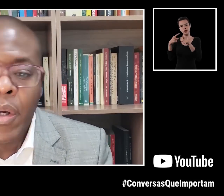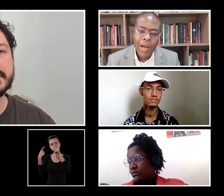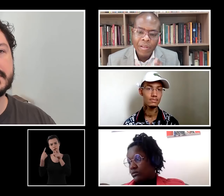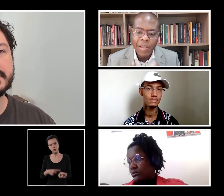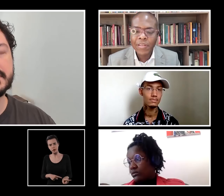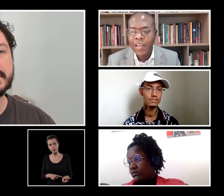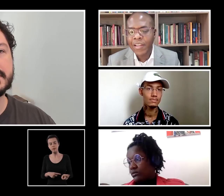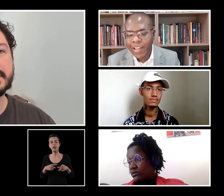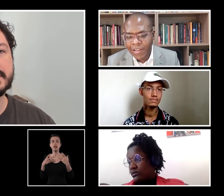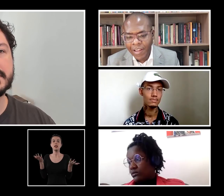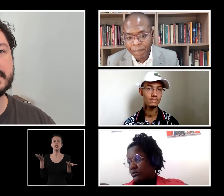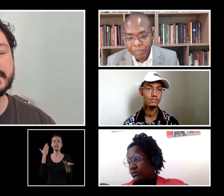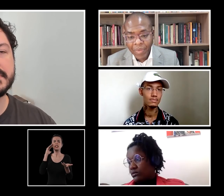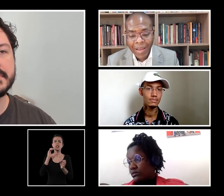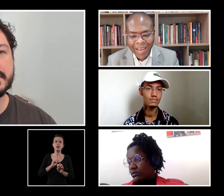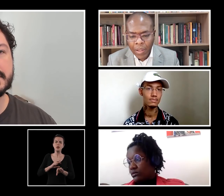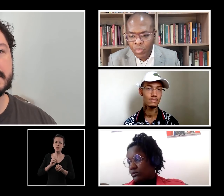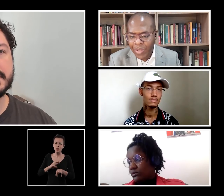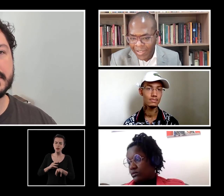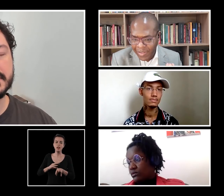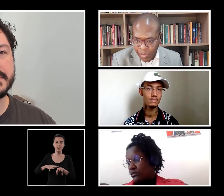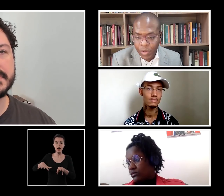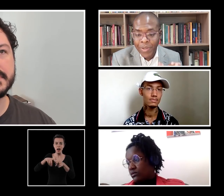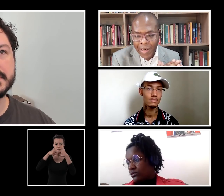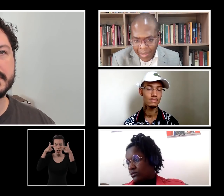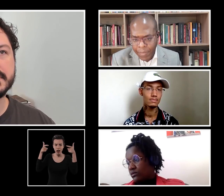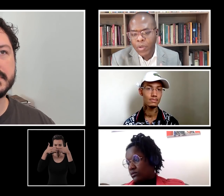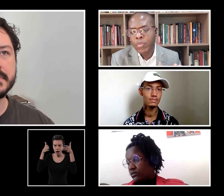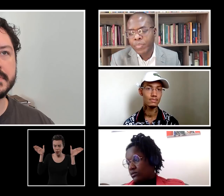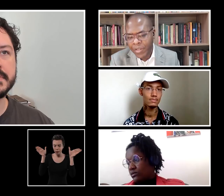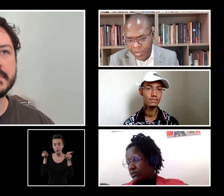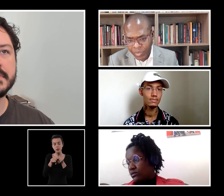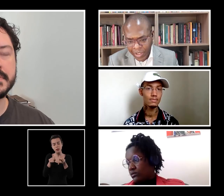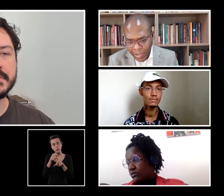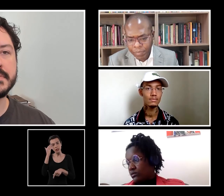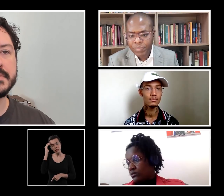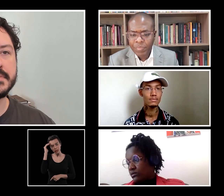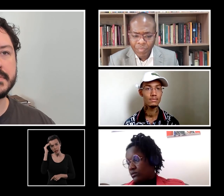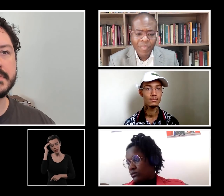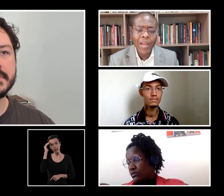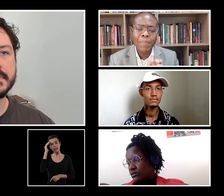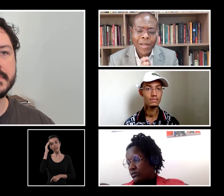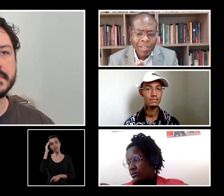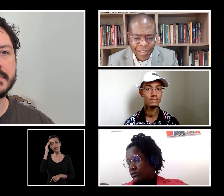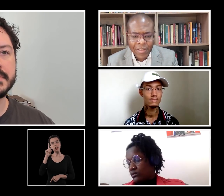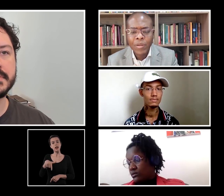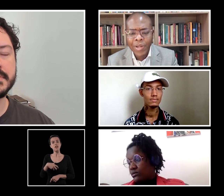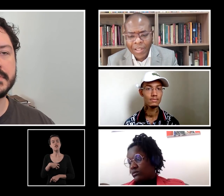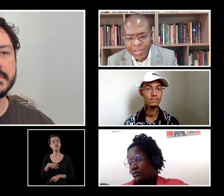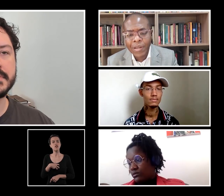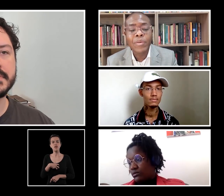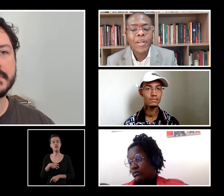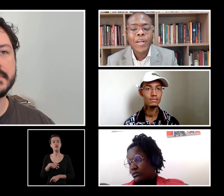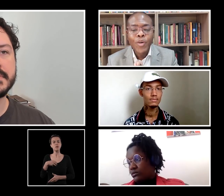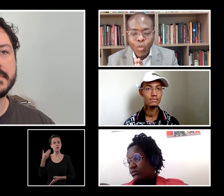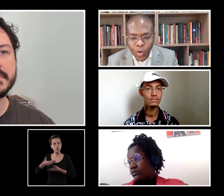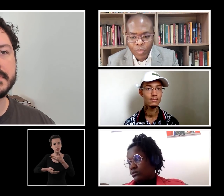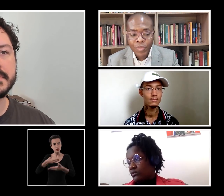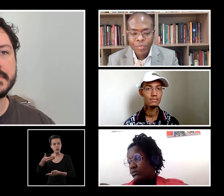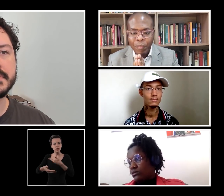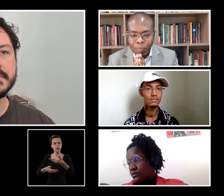vira o alvo, a gente tem que entender educação de maneira ampla, como bem disse o menino, mas entender educação